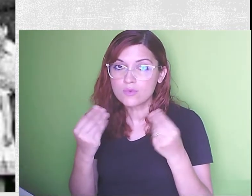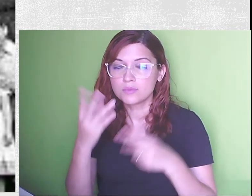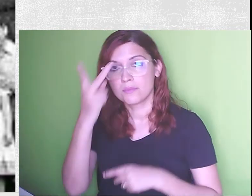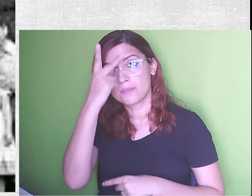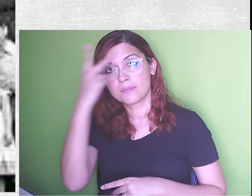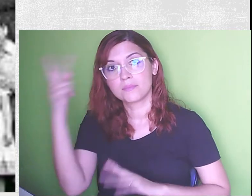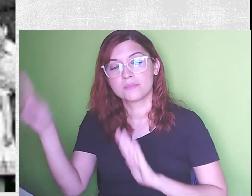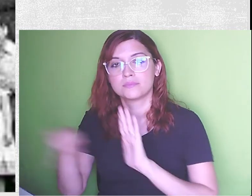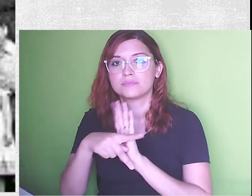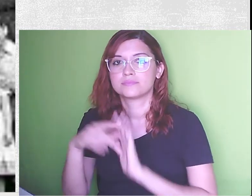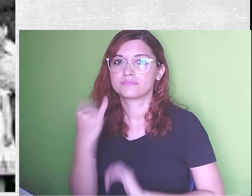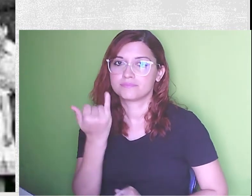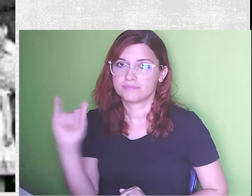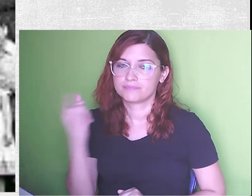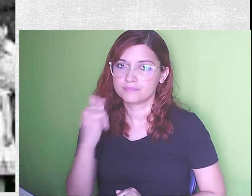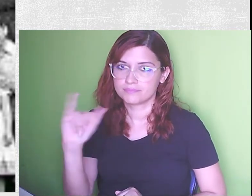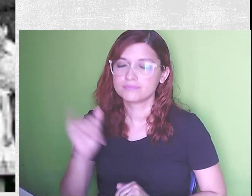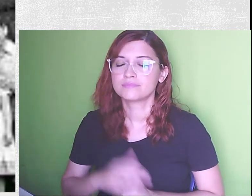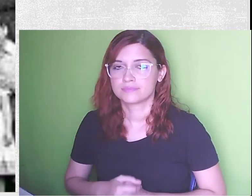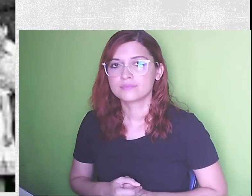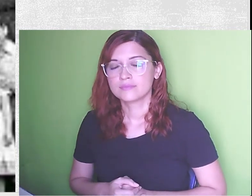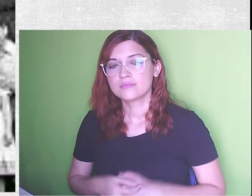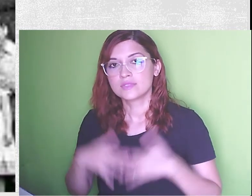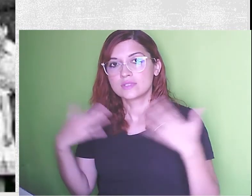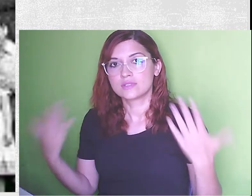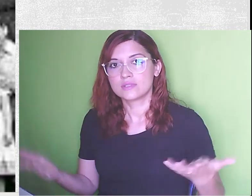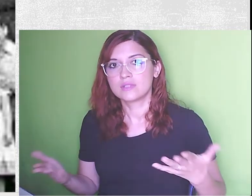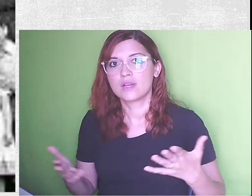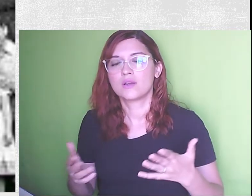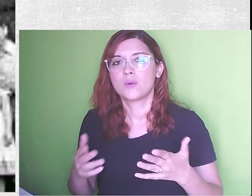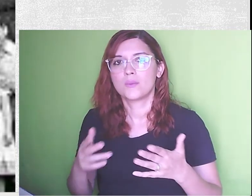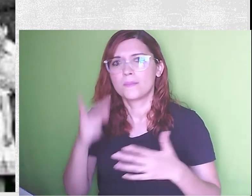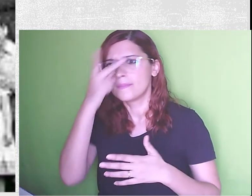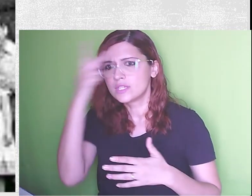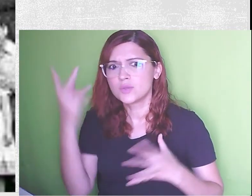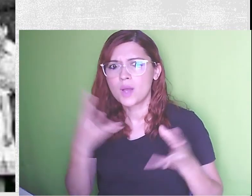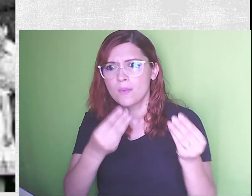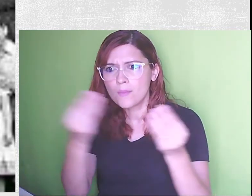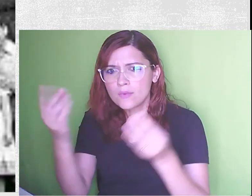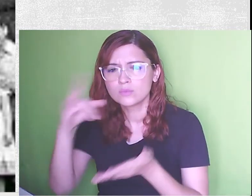Aqui no Brasil tinha muitos imigrantes, principalmente italianos.